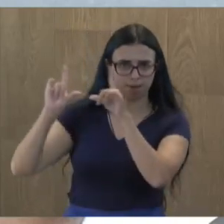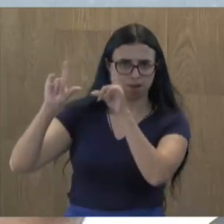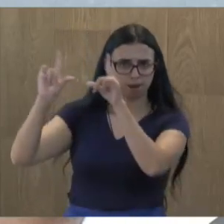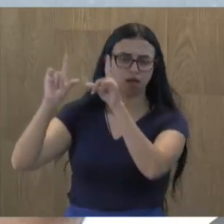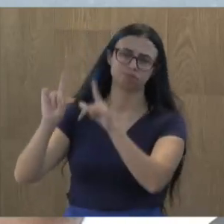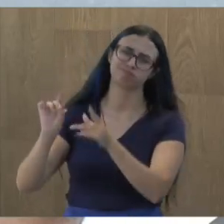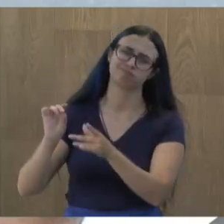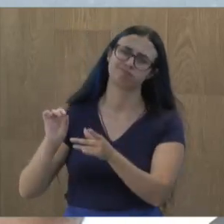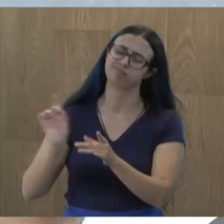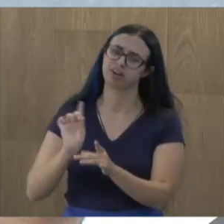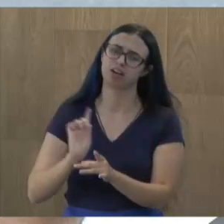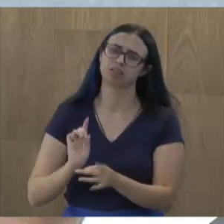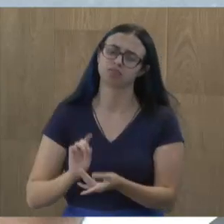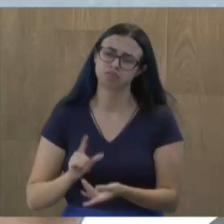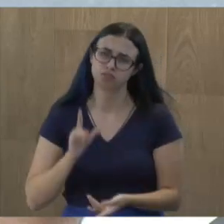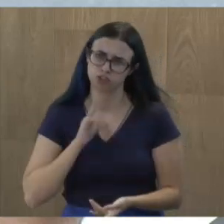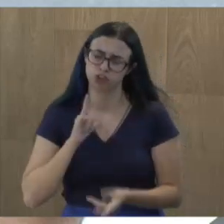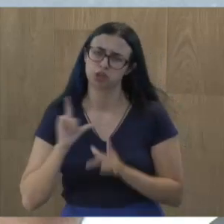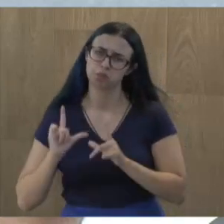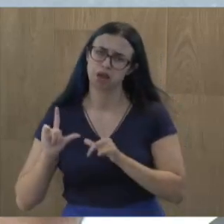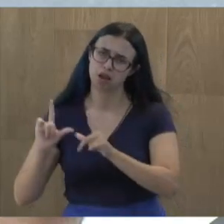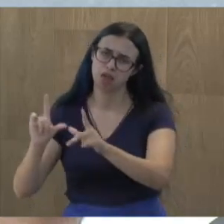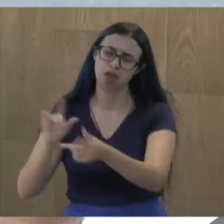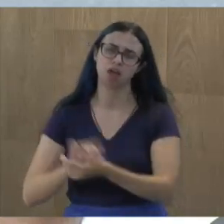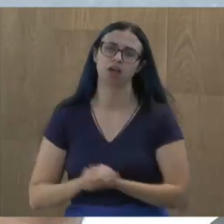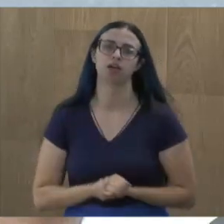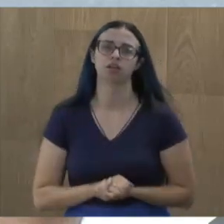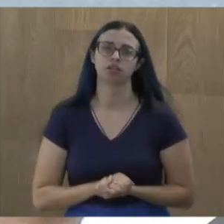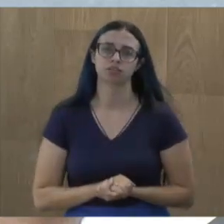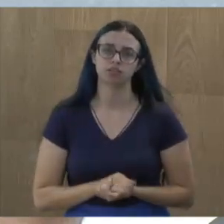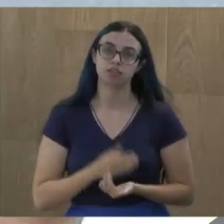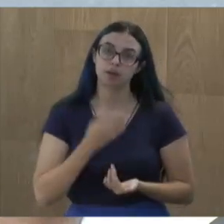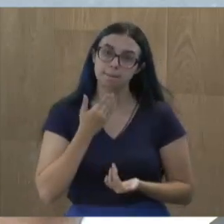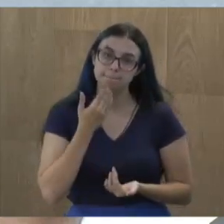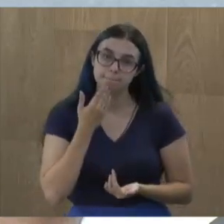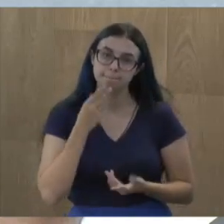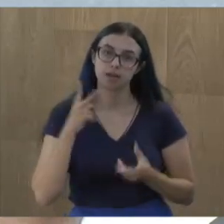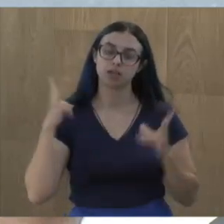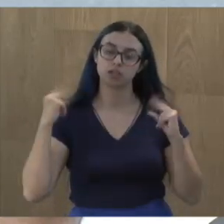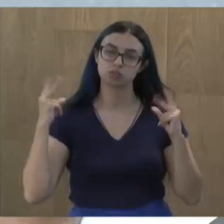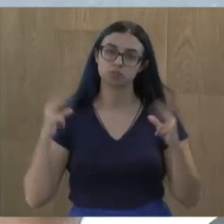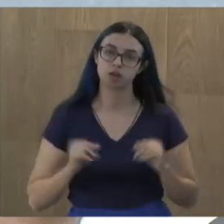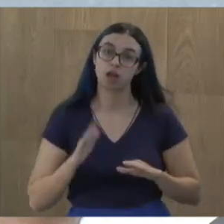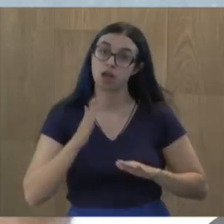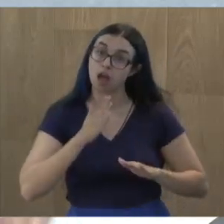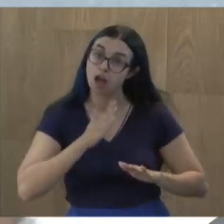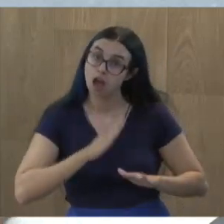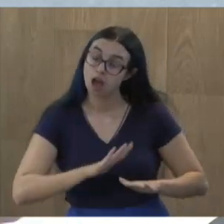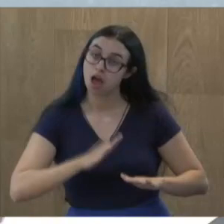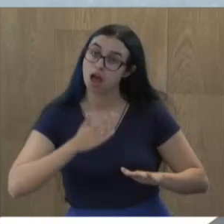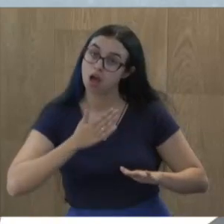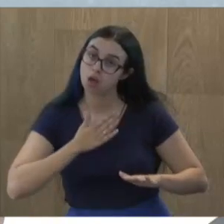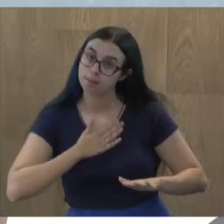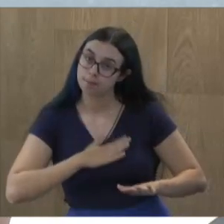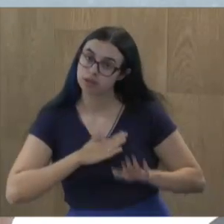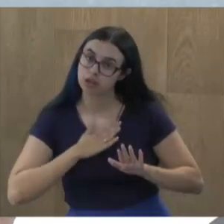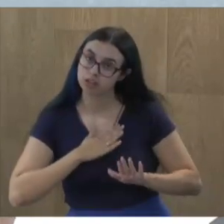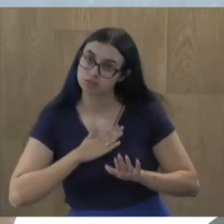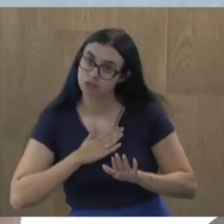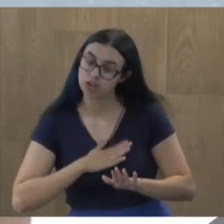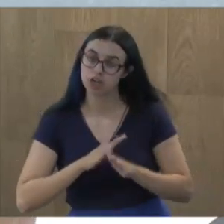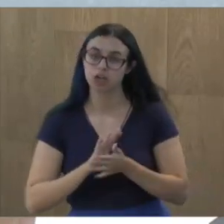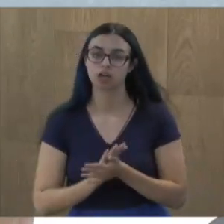no trânsito, né? Pedir os motoristas calma, vamos orar, calma e vamos orar, para ter